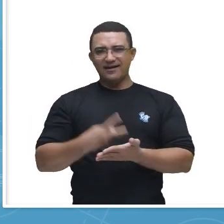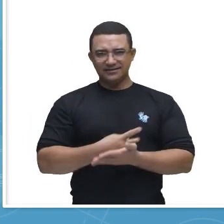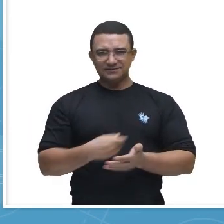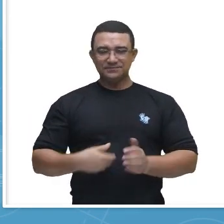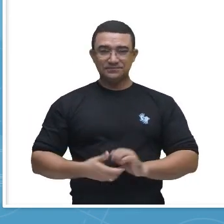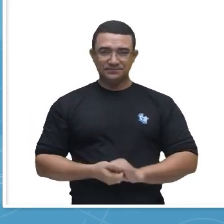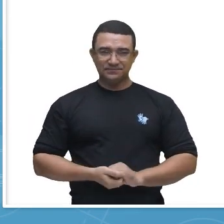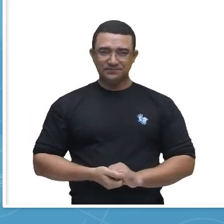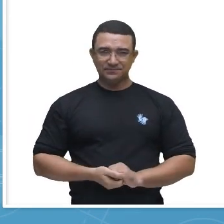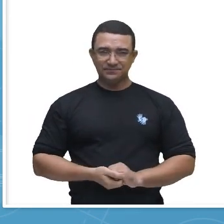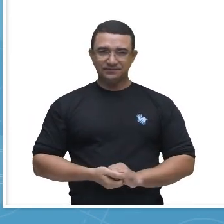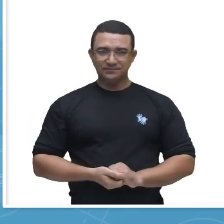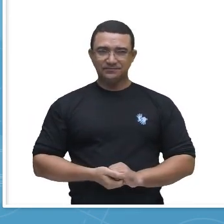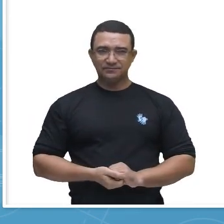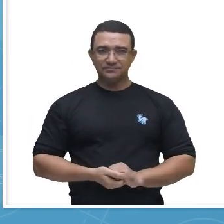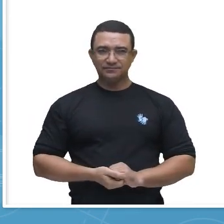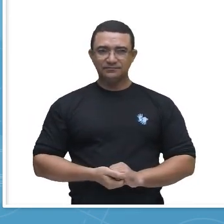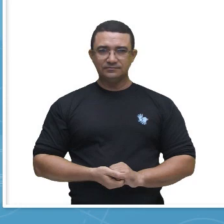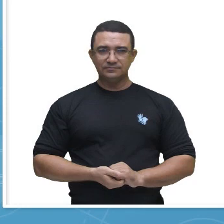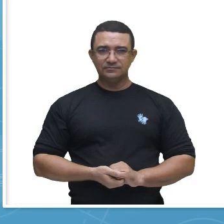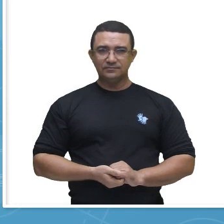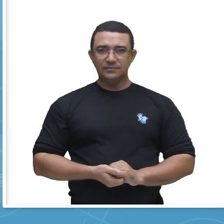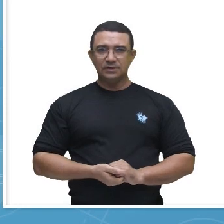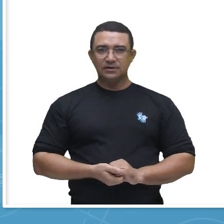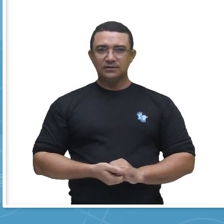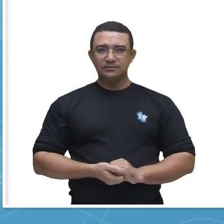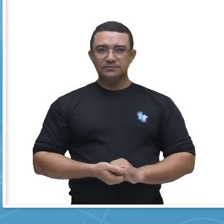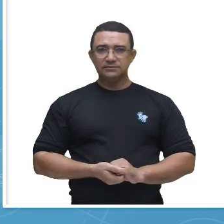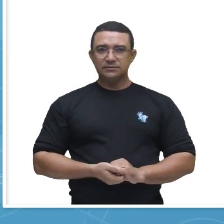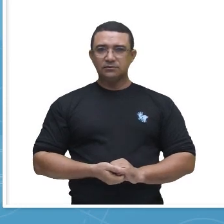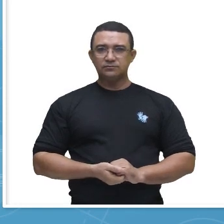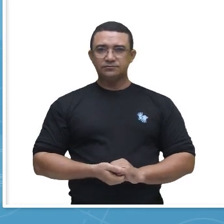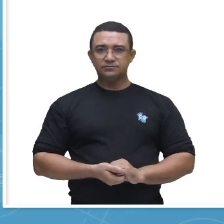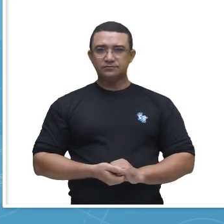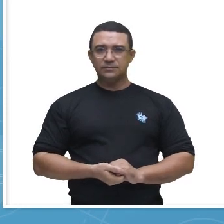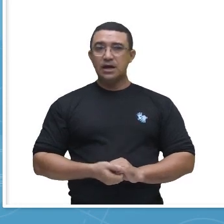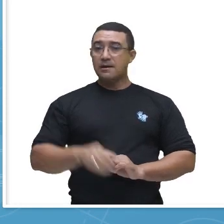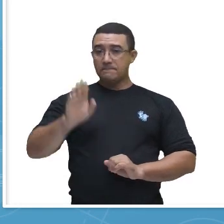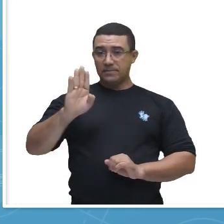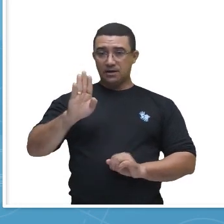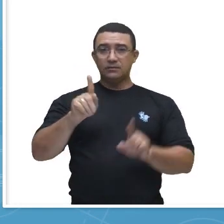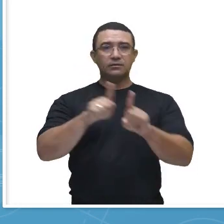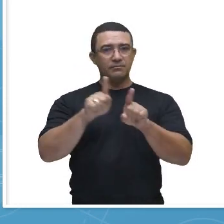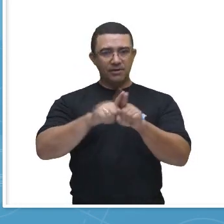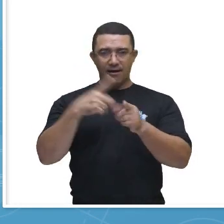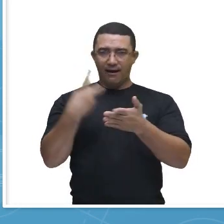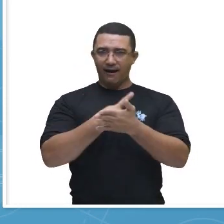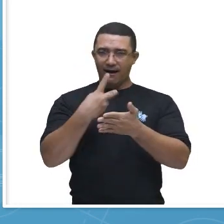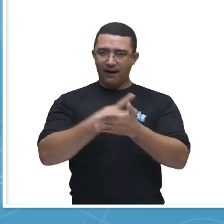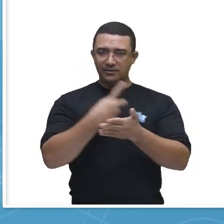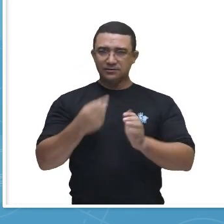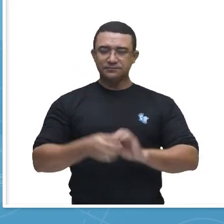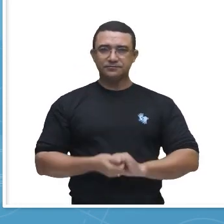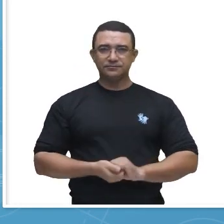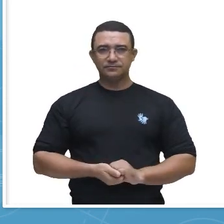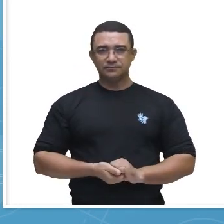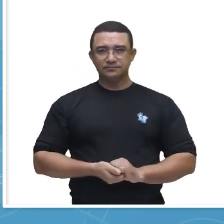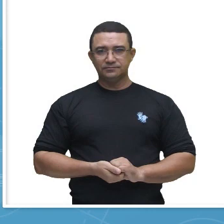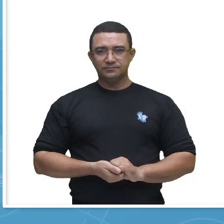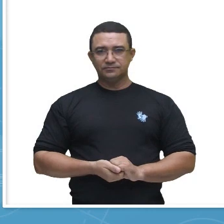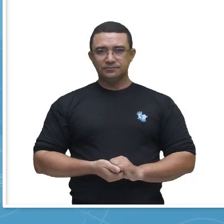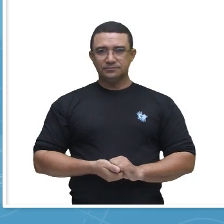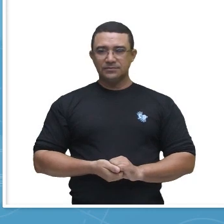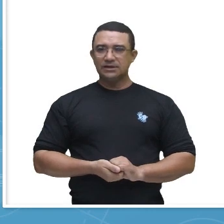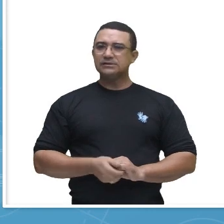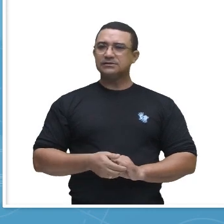tá? Gente, na verdade, a letra B também está errada, tá? Por quê? Porque só é lembrar daquela música, né? Moro num